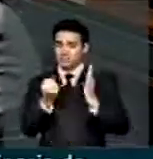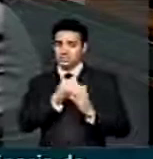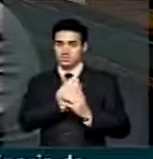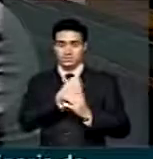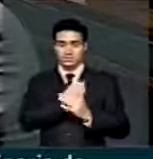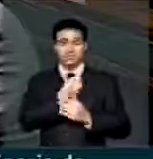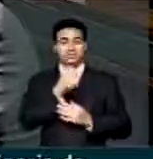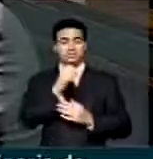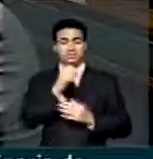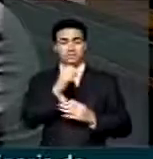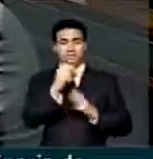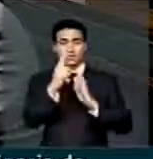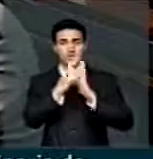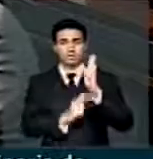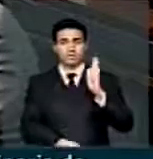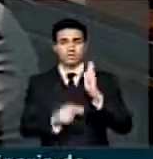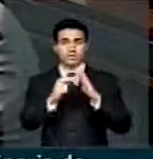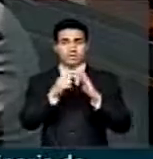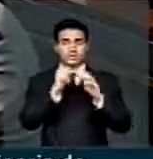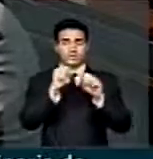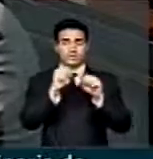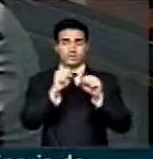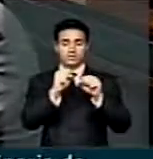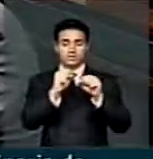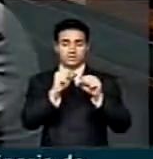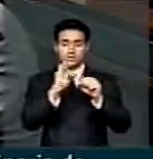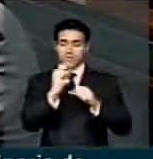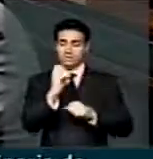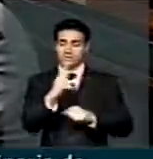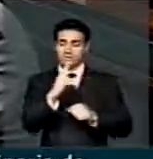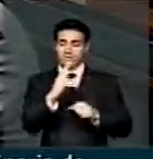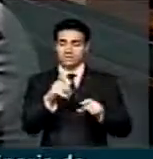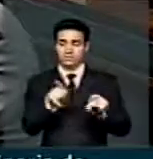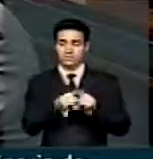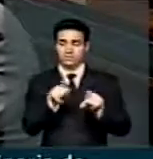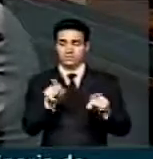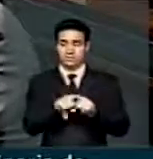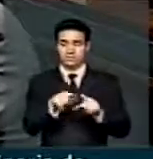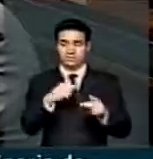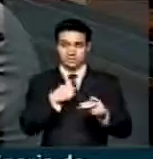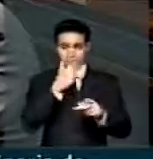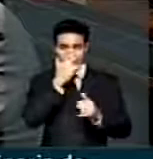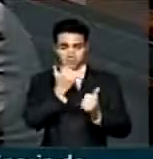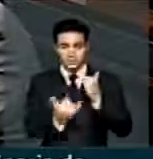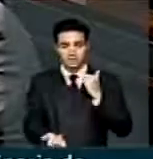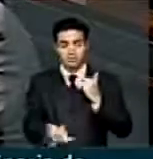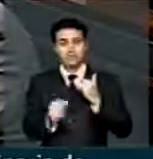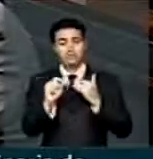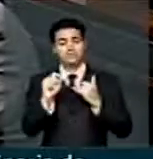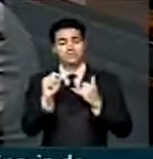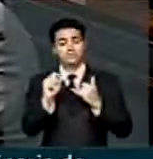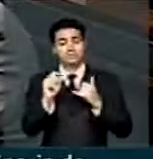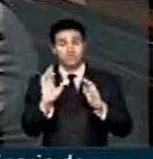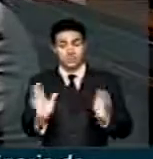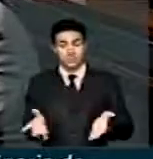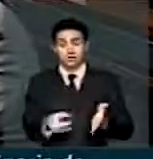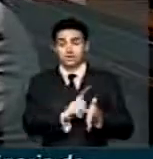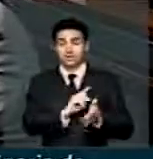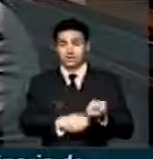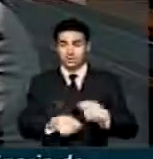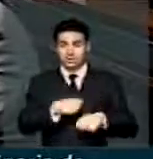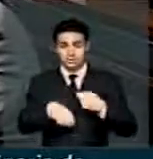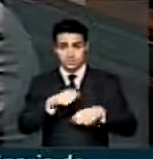do Tribunal de Contas, do procurador junto ao Tribunal de Contas, ao que parece, os números que vinham sendo negociados